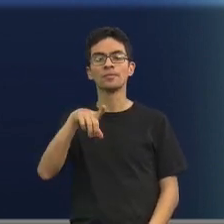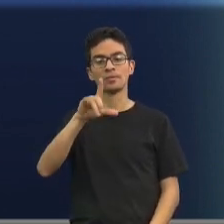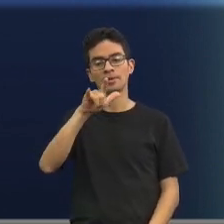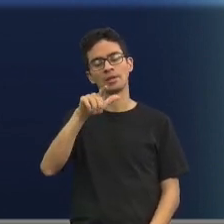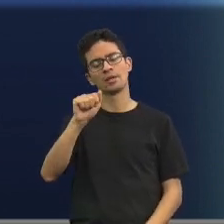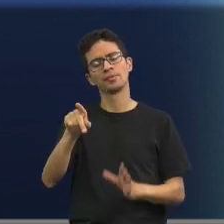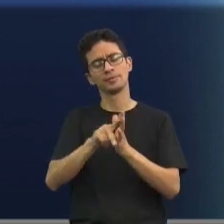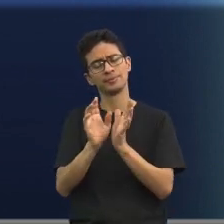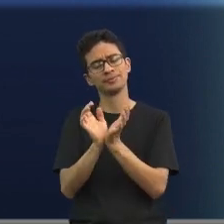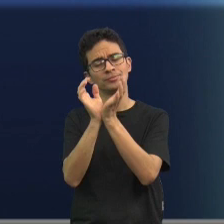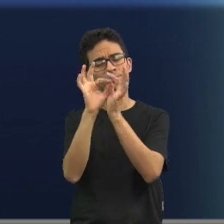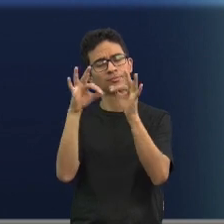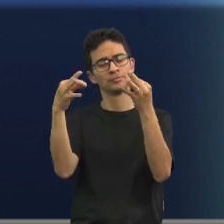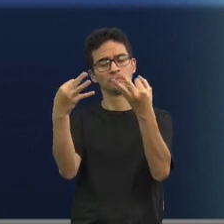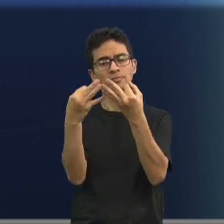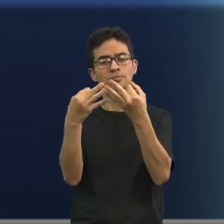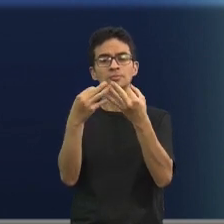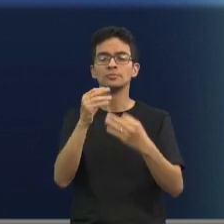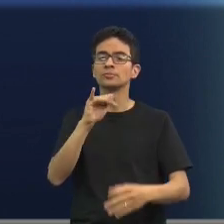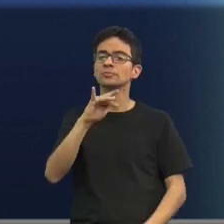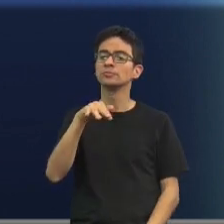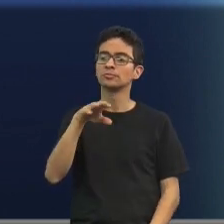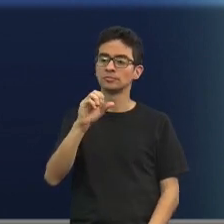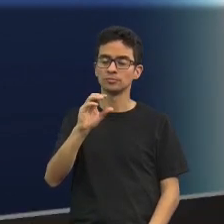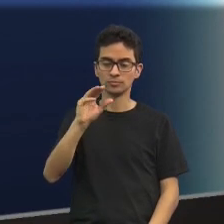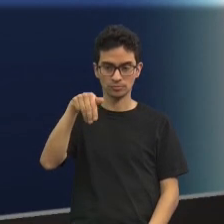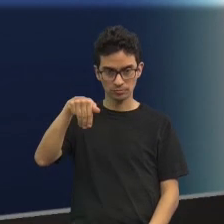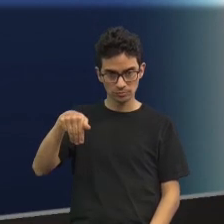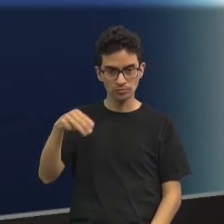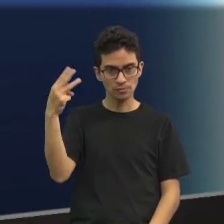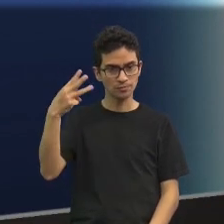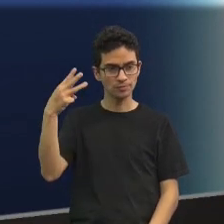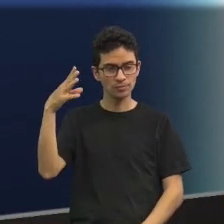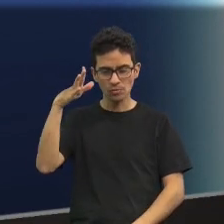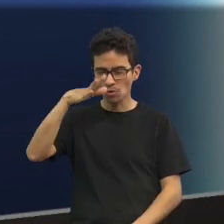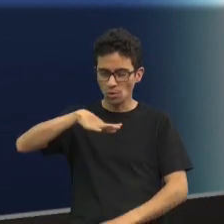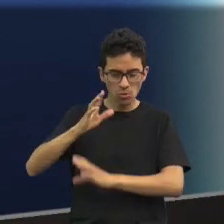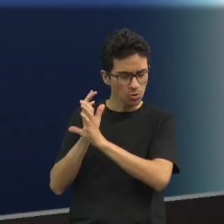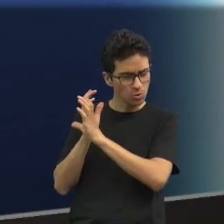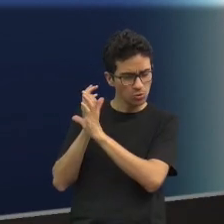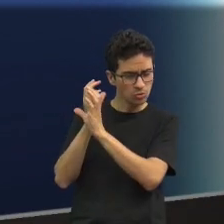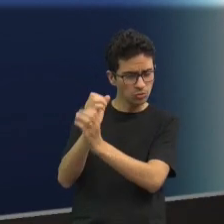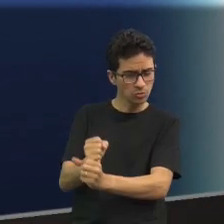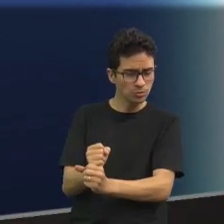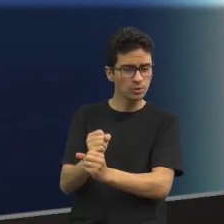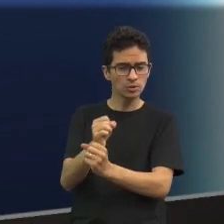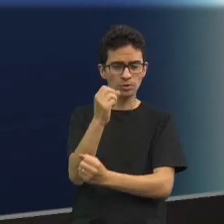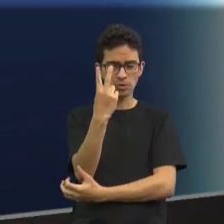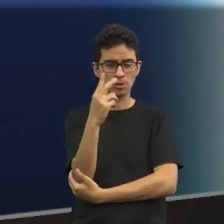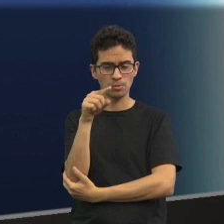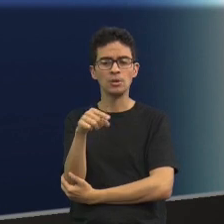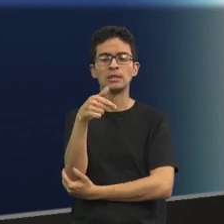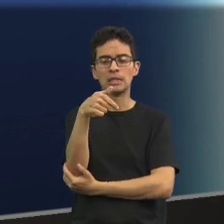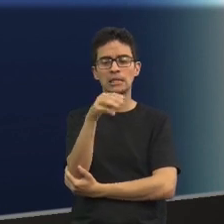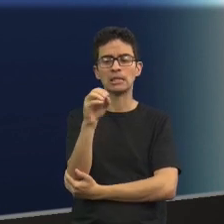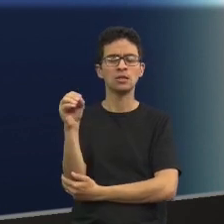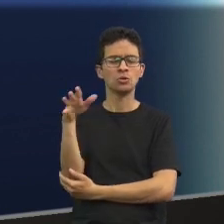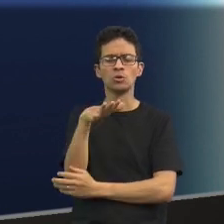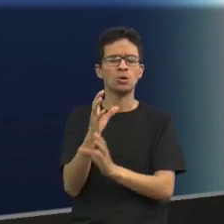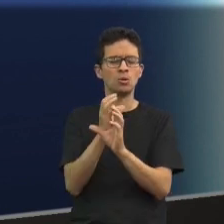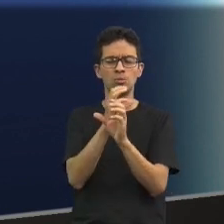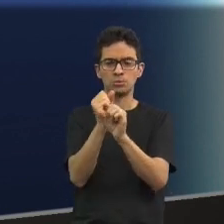da taça em centímetros cúbicos somando ao todo 2.700 fazendo as contas